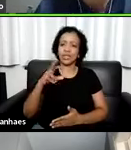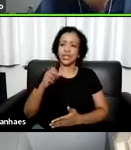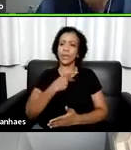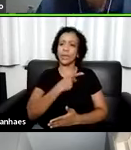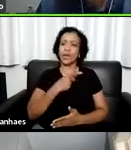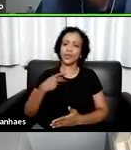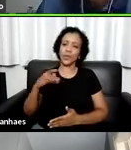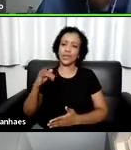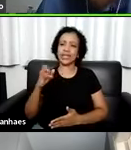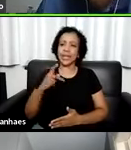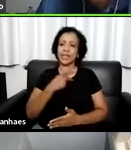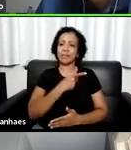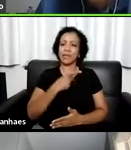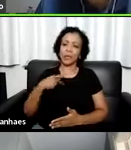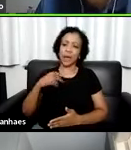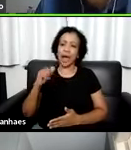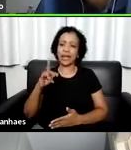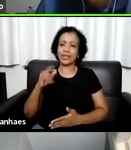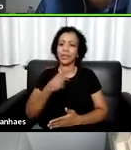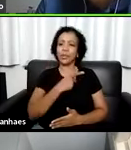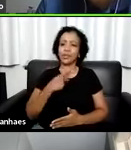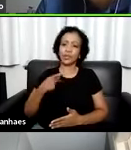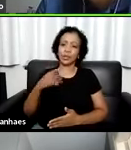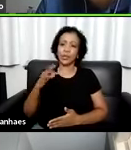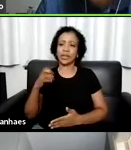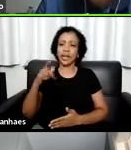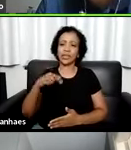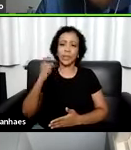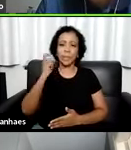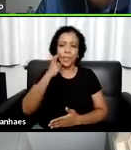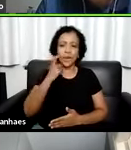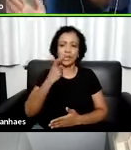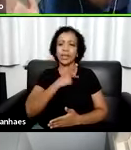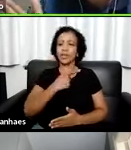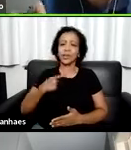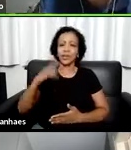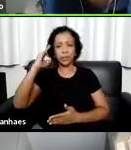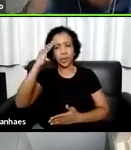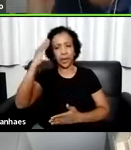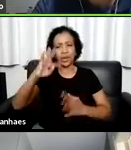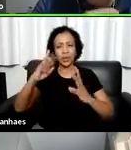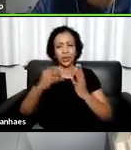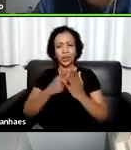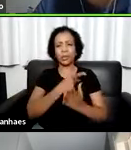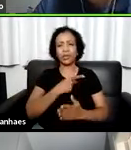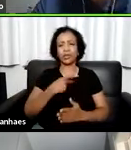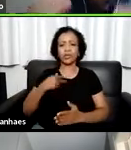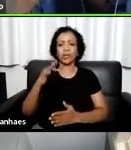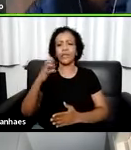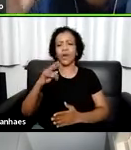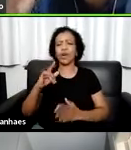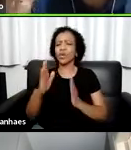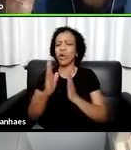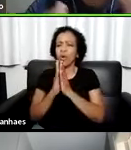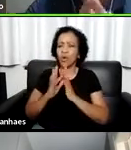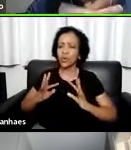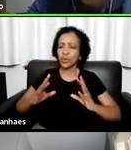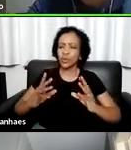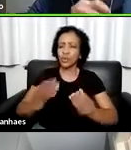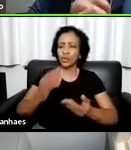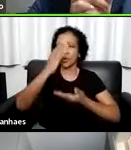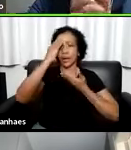pastor Adilson, pastor Targino, pastor Samuel, todos vocês, Marília, obrigado, pastor Fausto, Deus abençoe, pastor Samuel, ora, que a graça